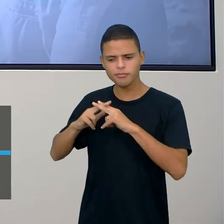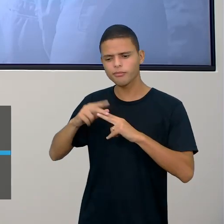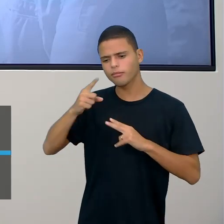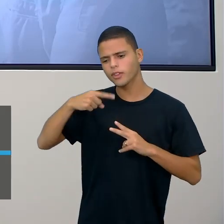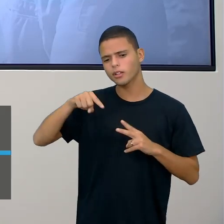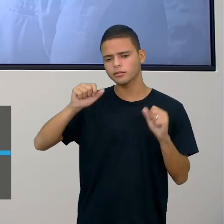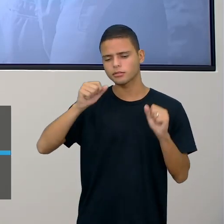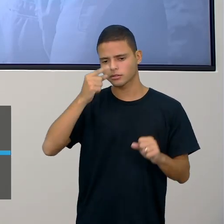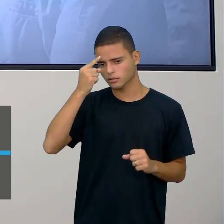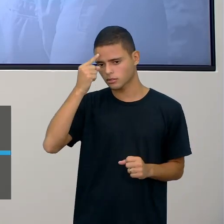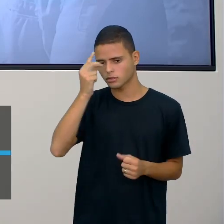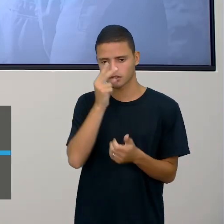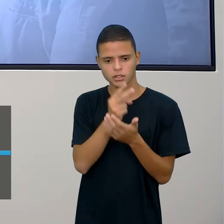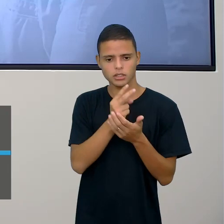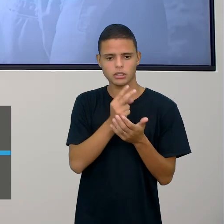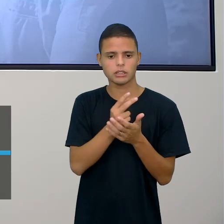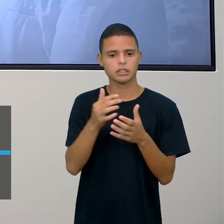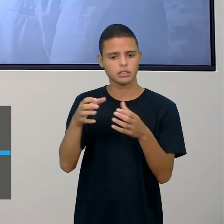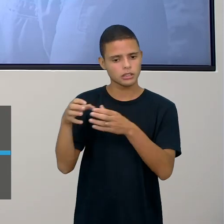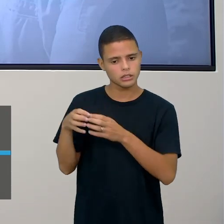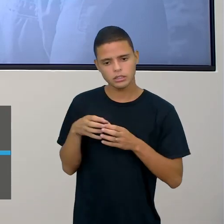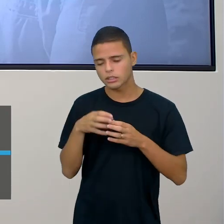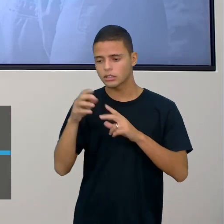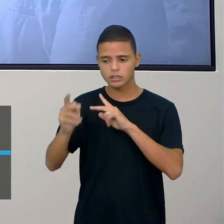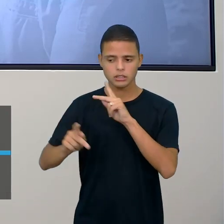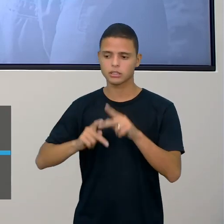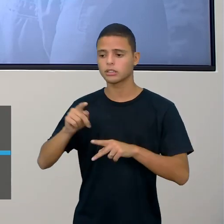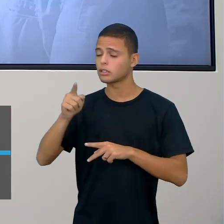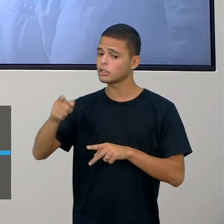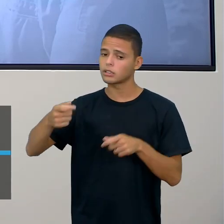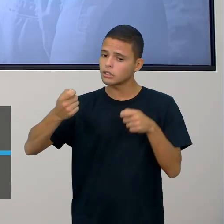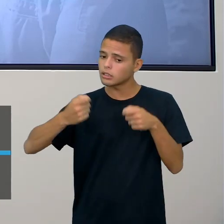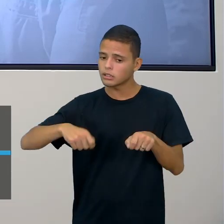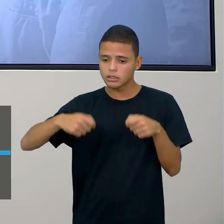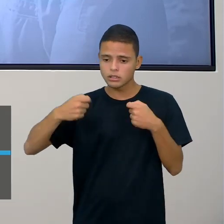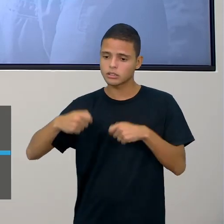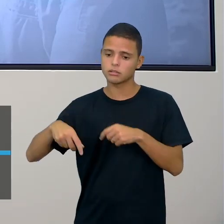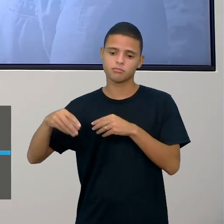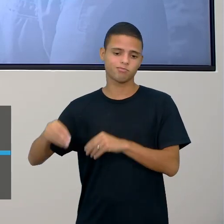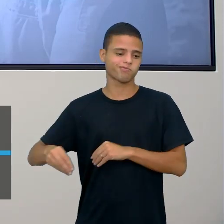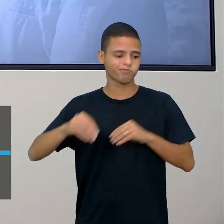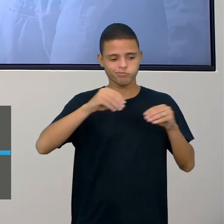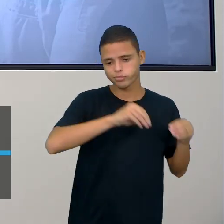inteiro nesses povos, né? Da necessidade que esses povos têm de migrar.